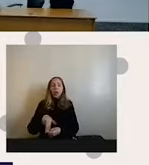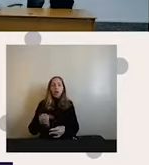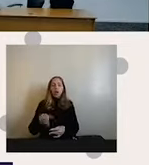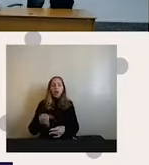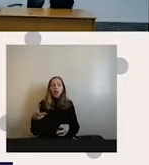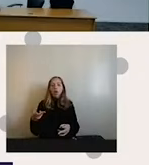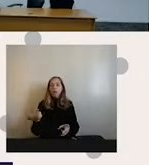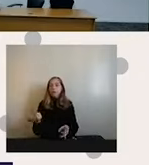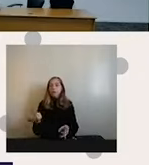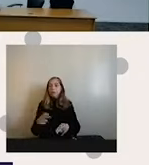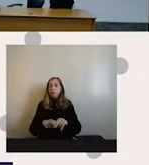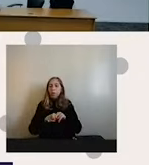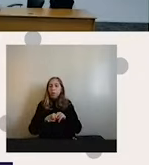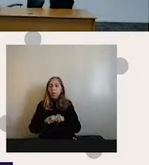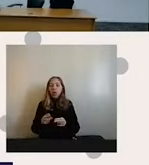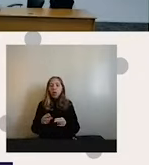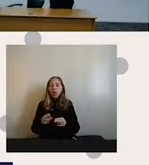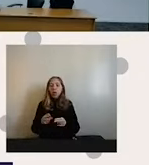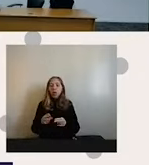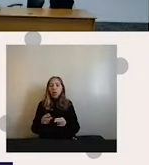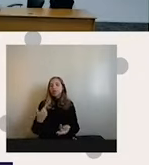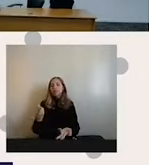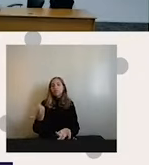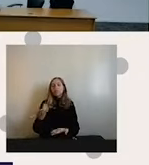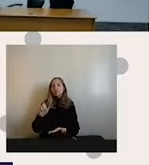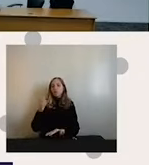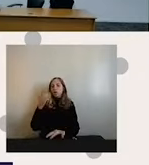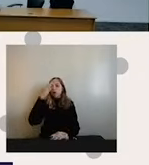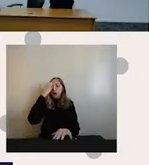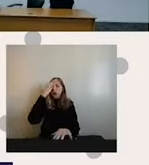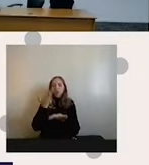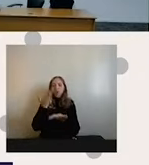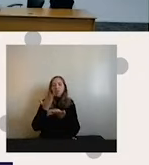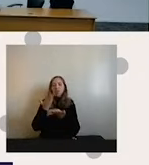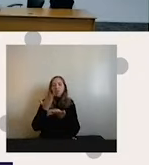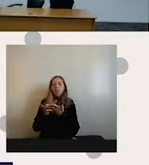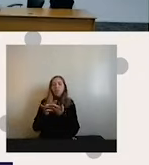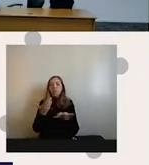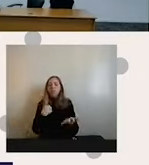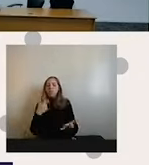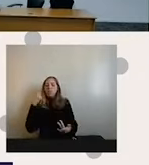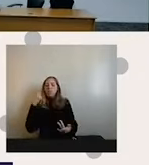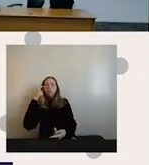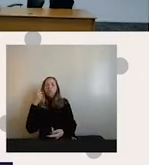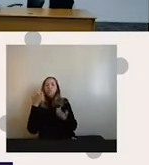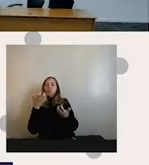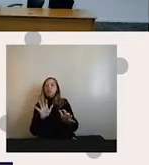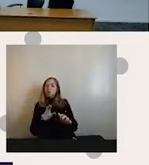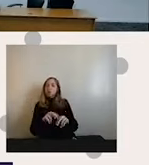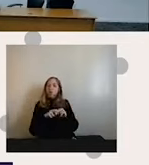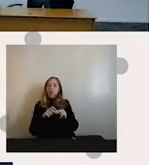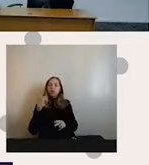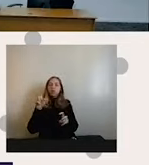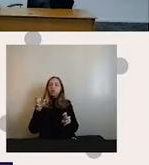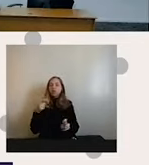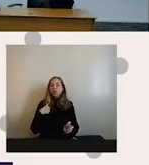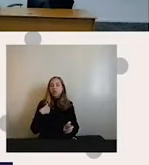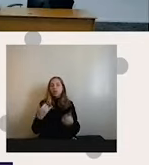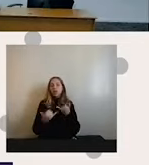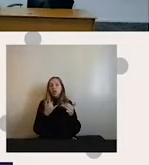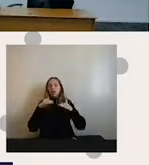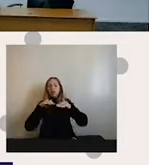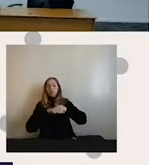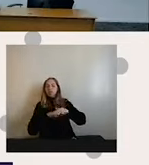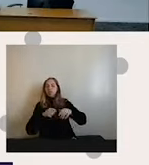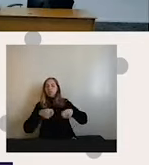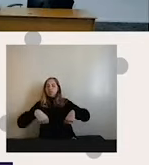não pensar sobre o assunto. O assunto está debaixo do tapete, a gente tem que tirar esse assunto debaixo do tapete,